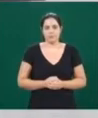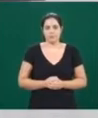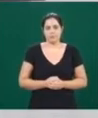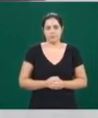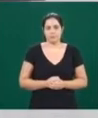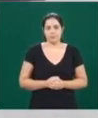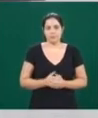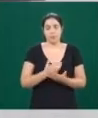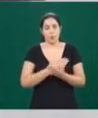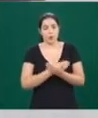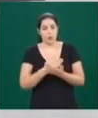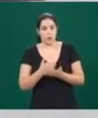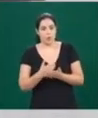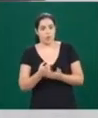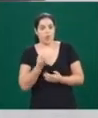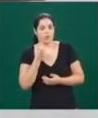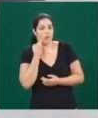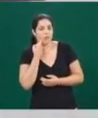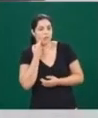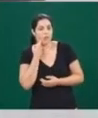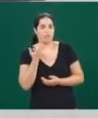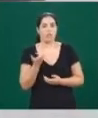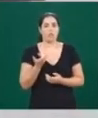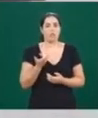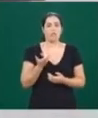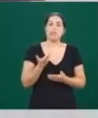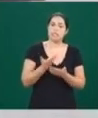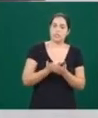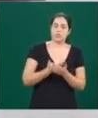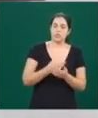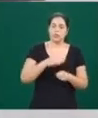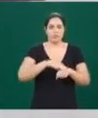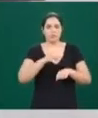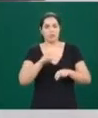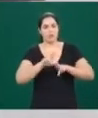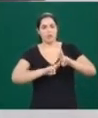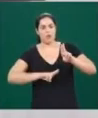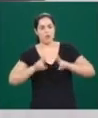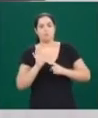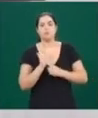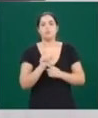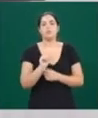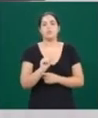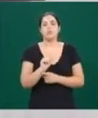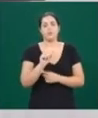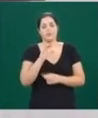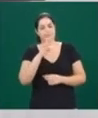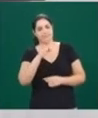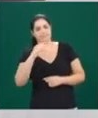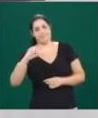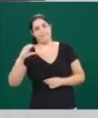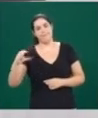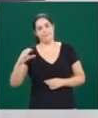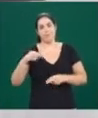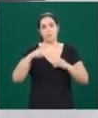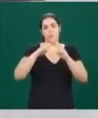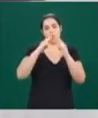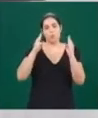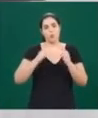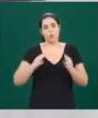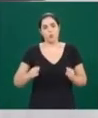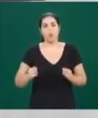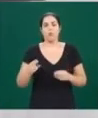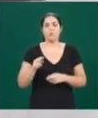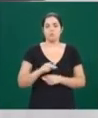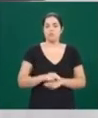a partir desta sexta feira estudantes de mestrado da ufu expõe seus trabalhos de conclusão de pesquisa no museu universitário de